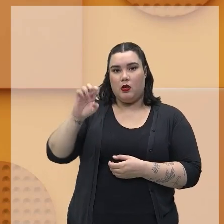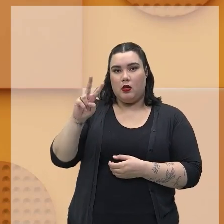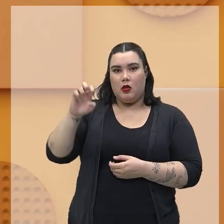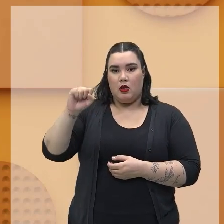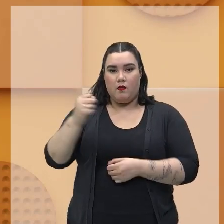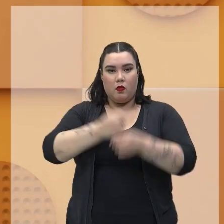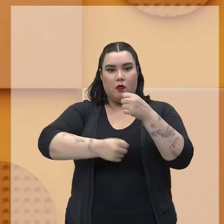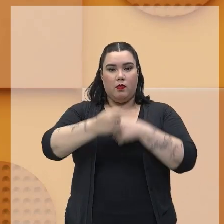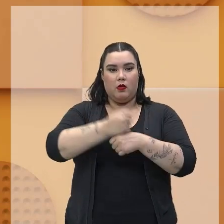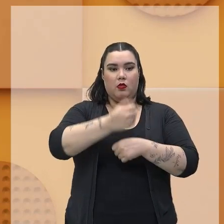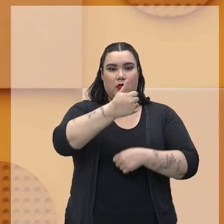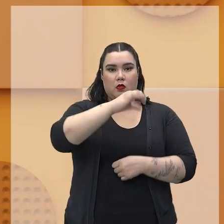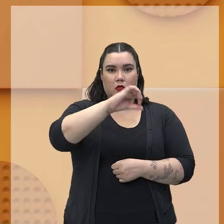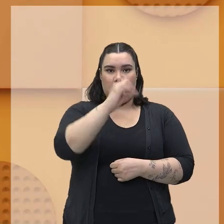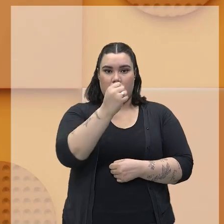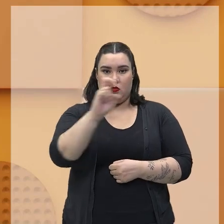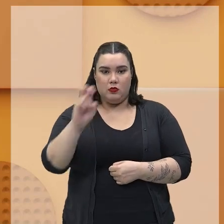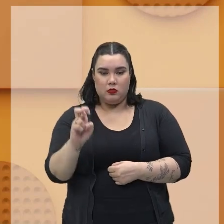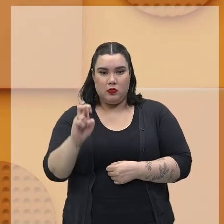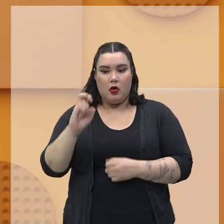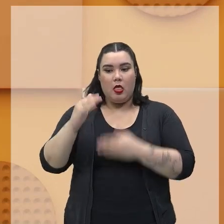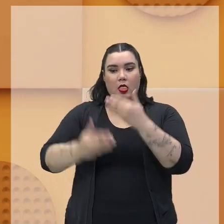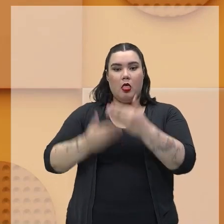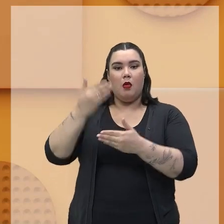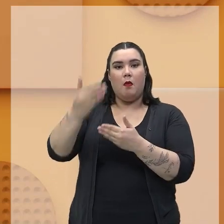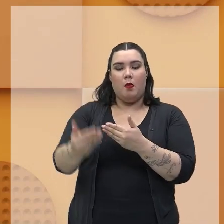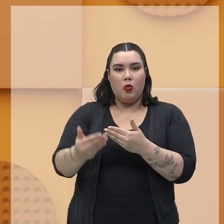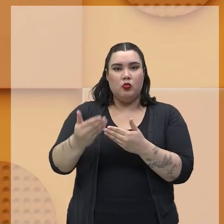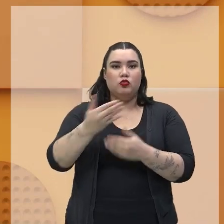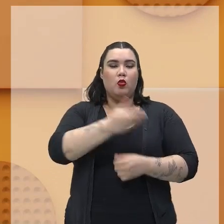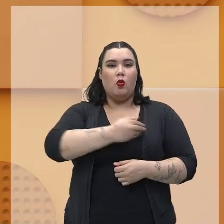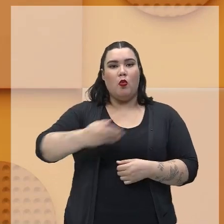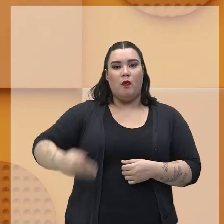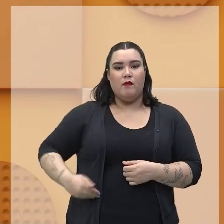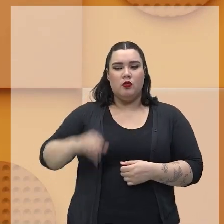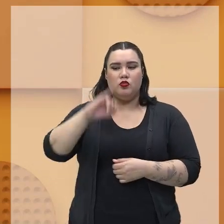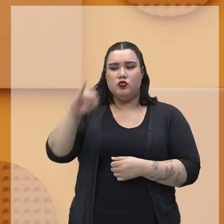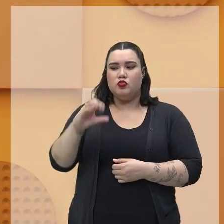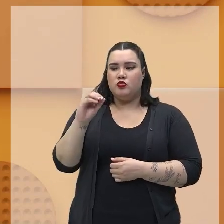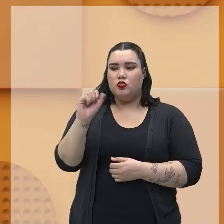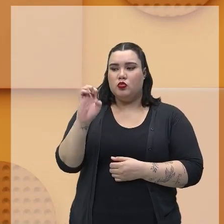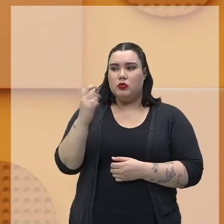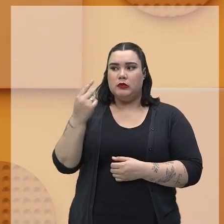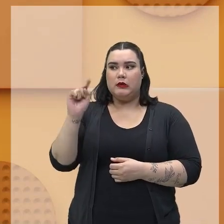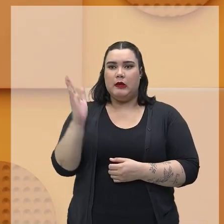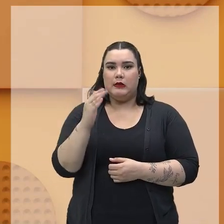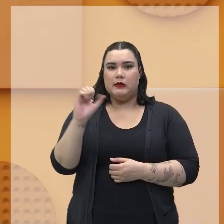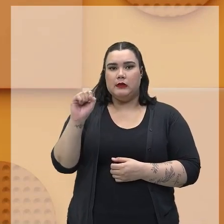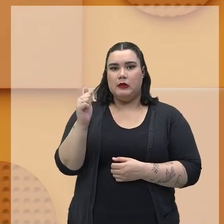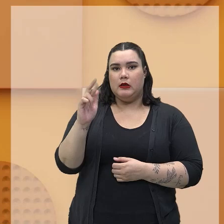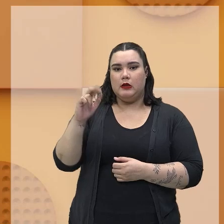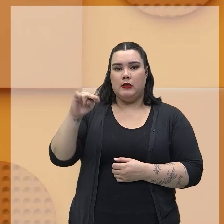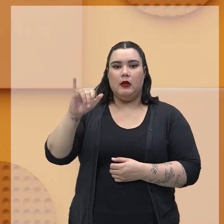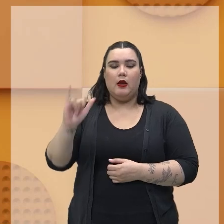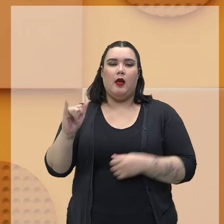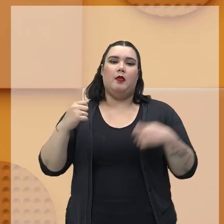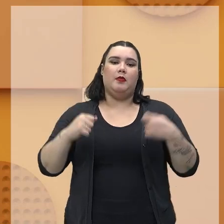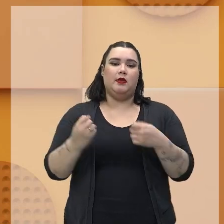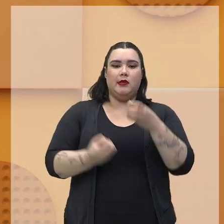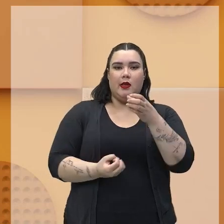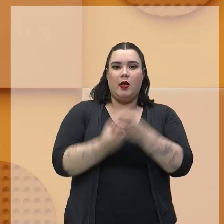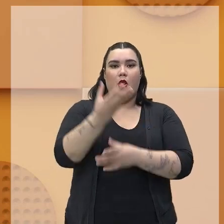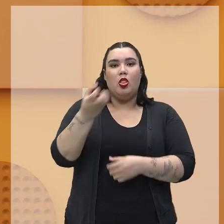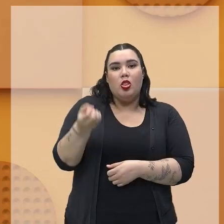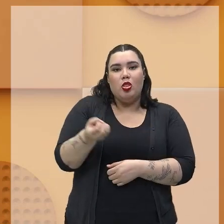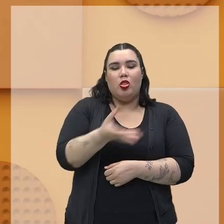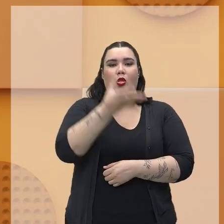e posteriormente com o governo de José Sarney, houve-se, então, a necessidade da formulação de uma